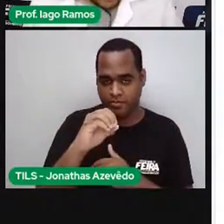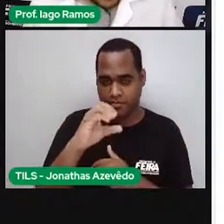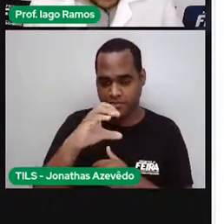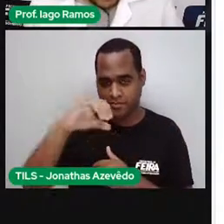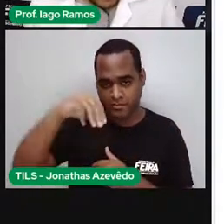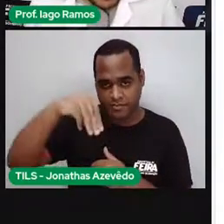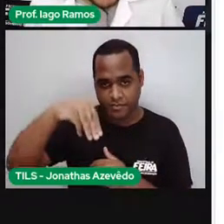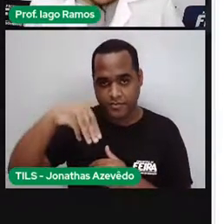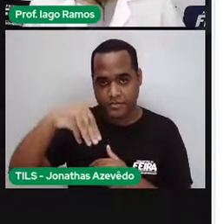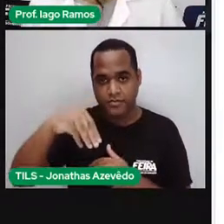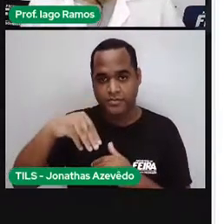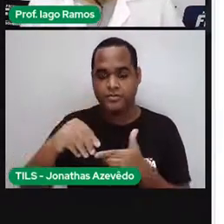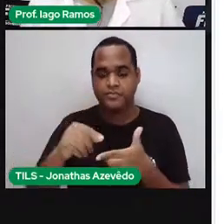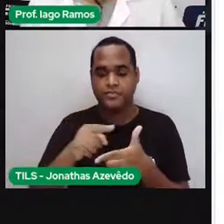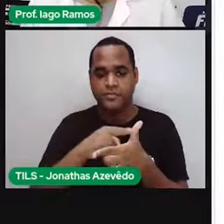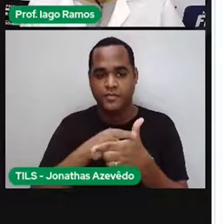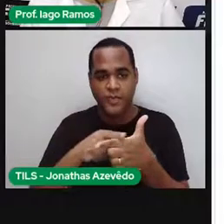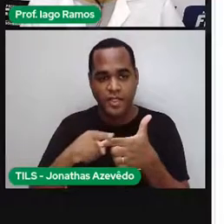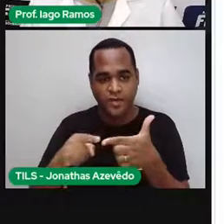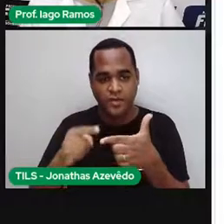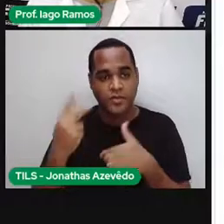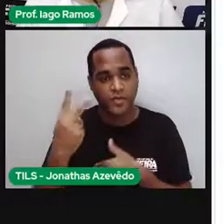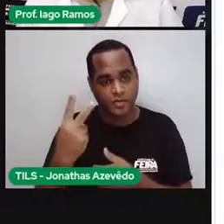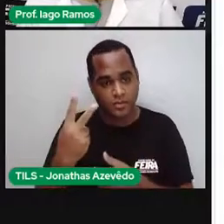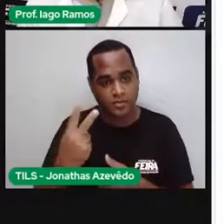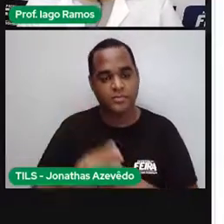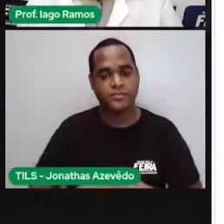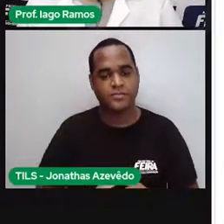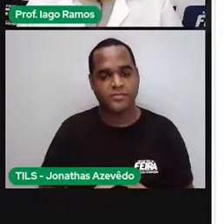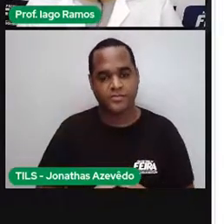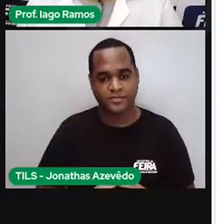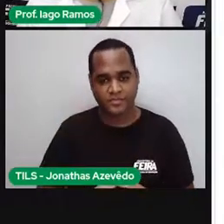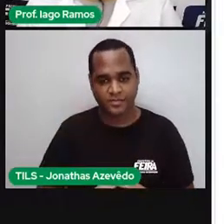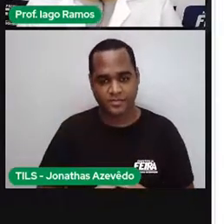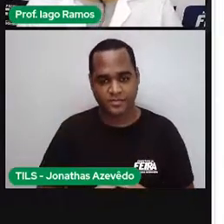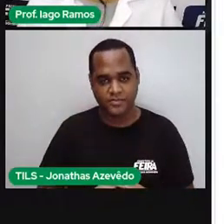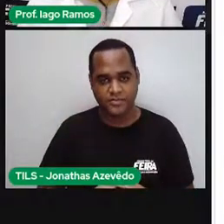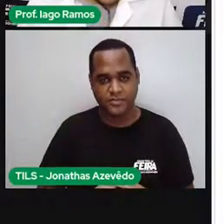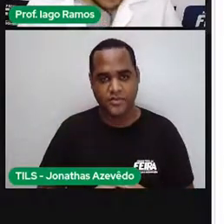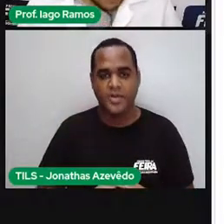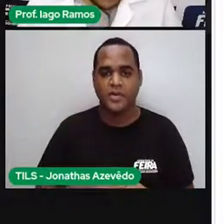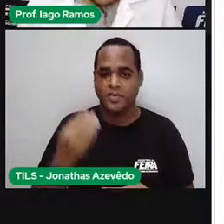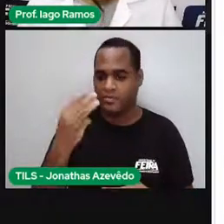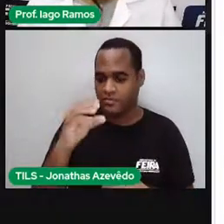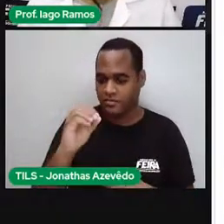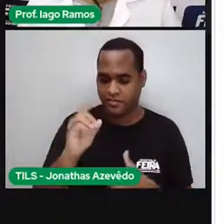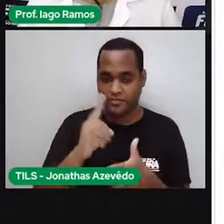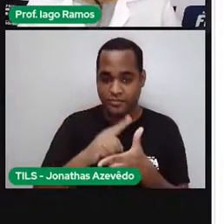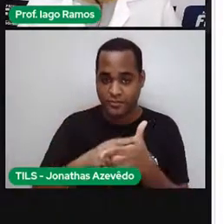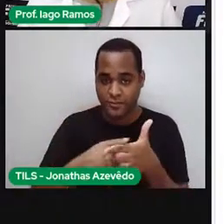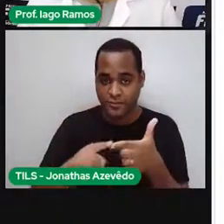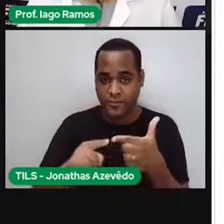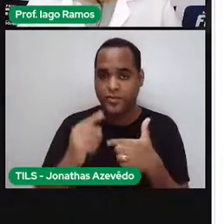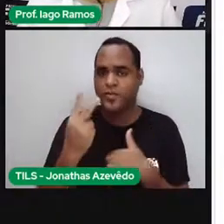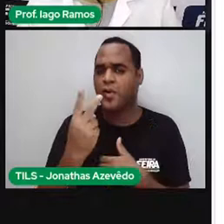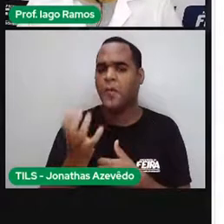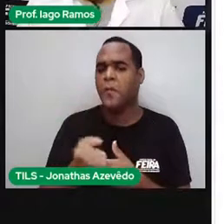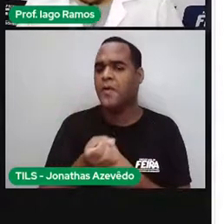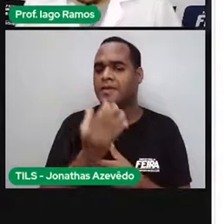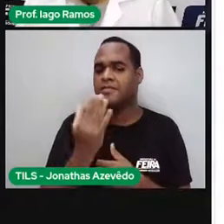dividido por 2 a 30 centímetros / 2